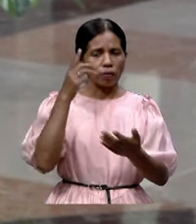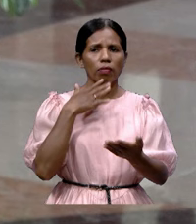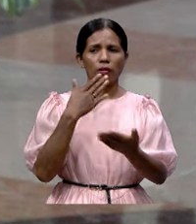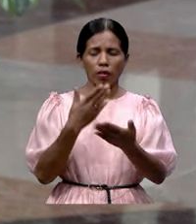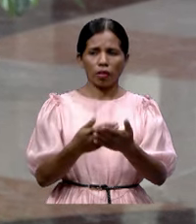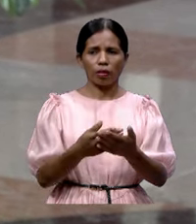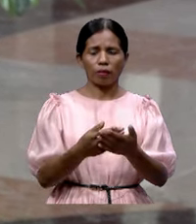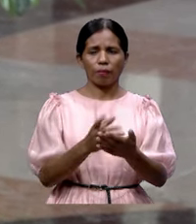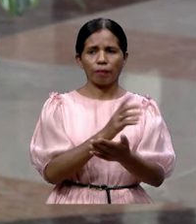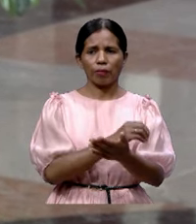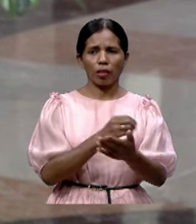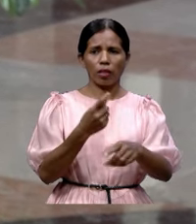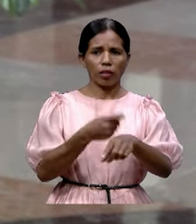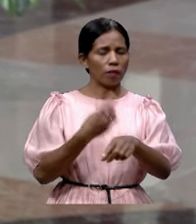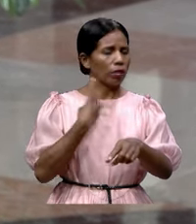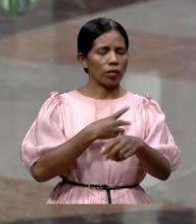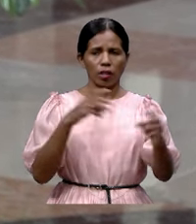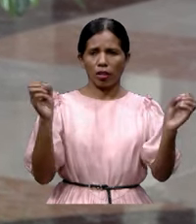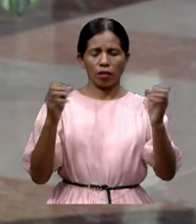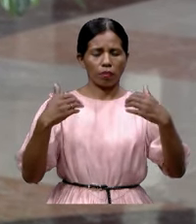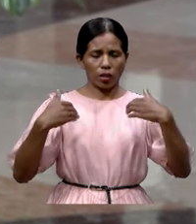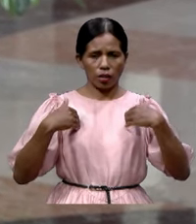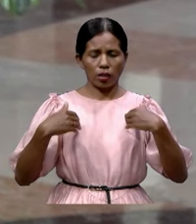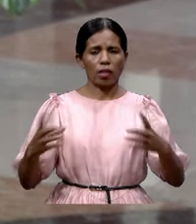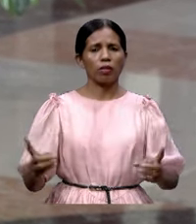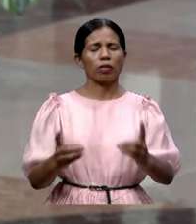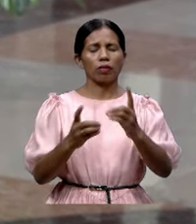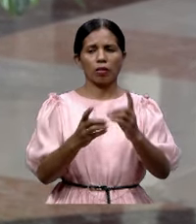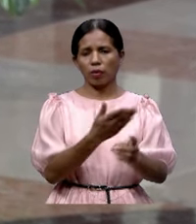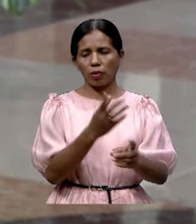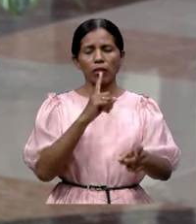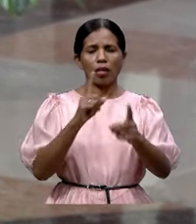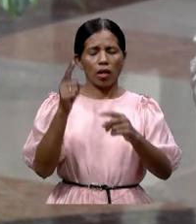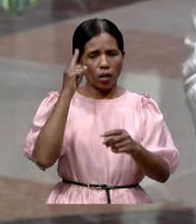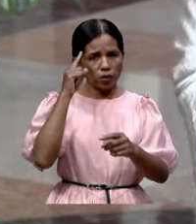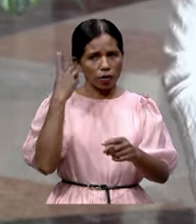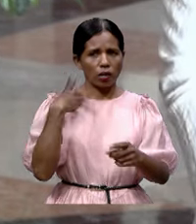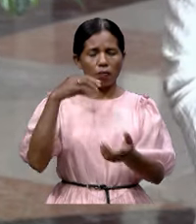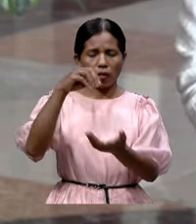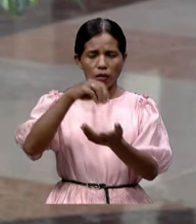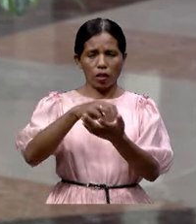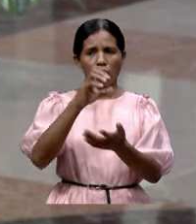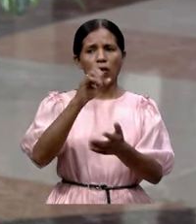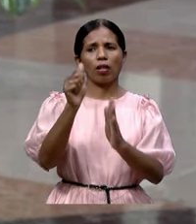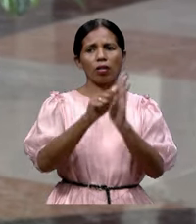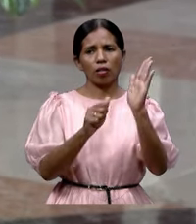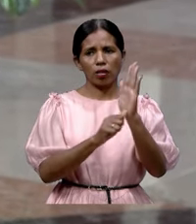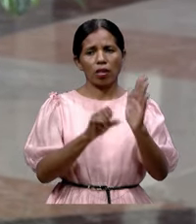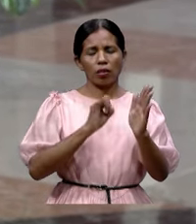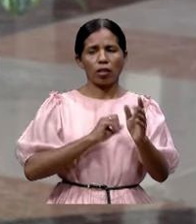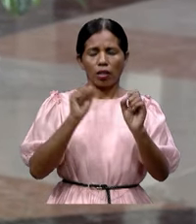no decorrer do tempo, ita lá consegue ir a entendimento ida. Ita pode se lembra que a camita o teu agenda, no fim eu tenho que